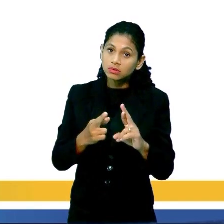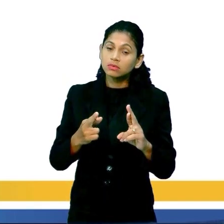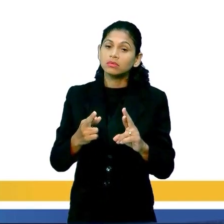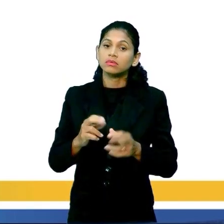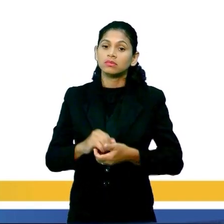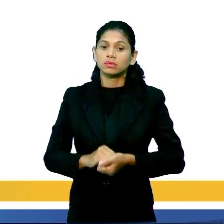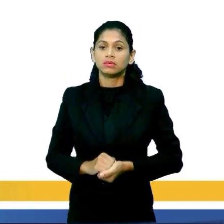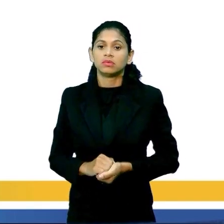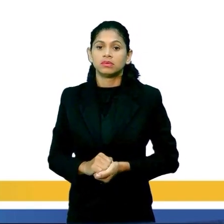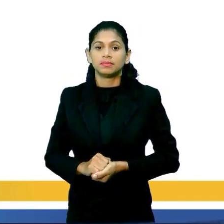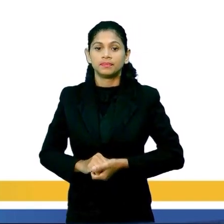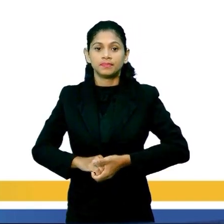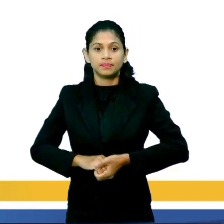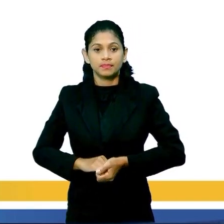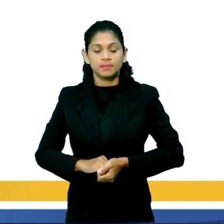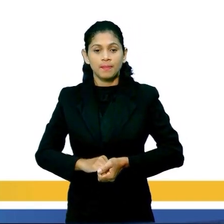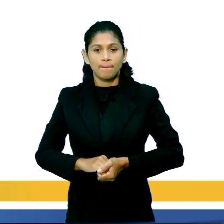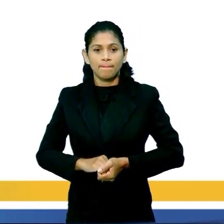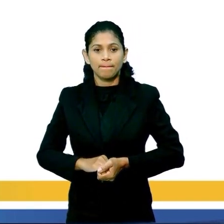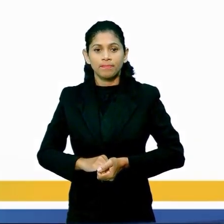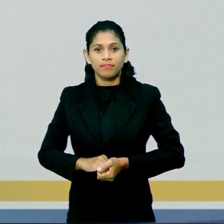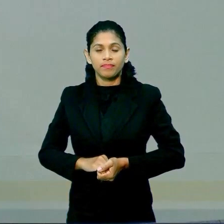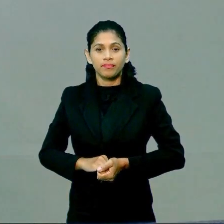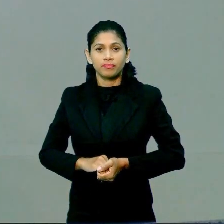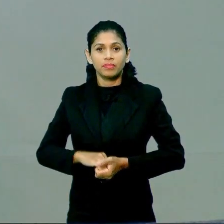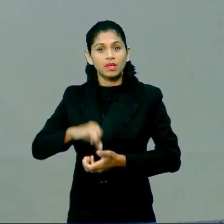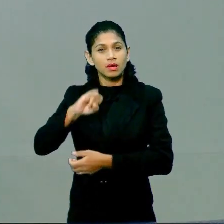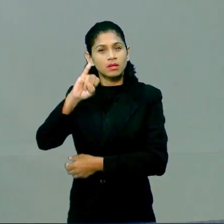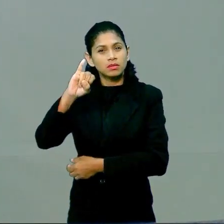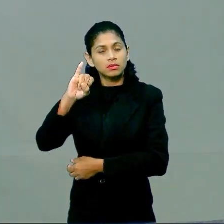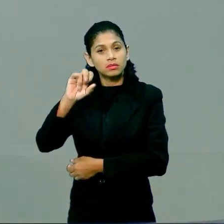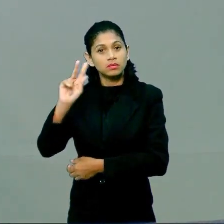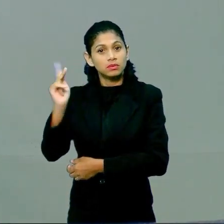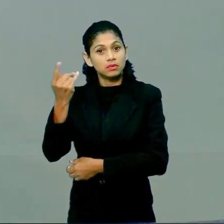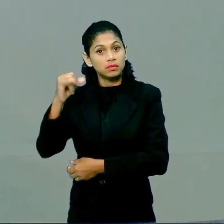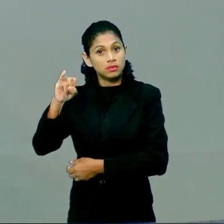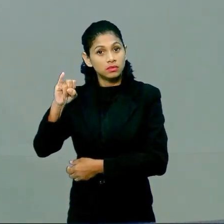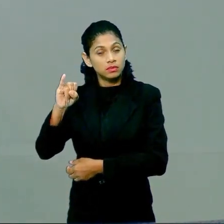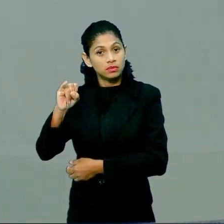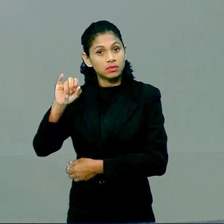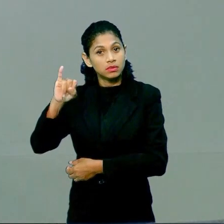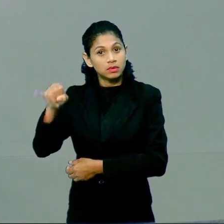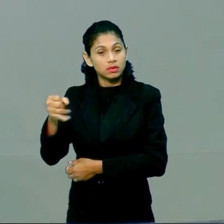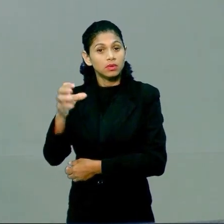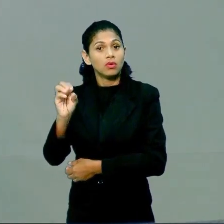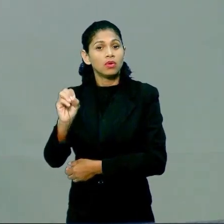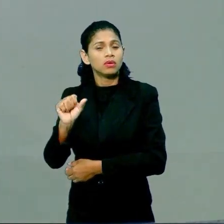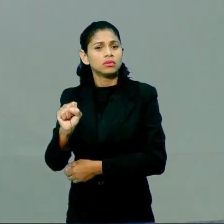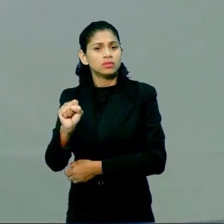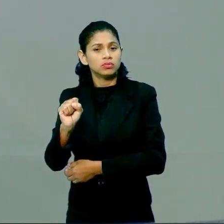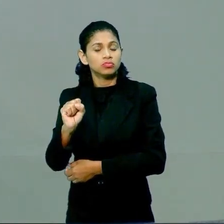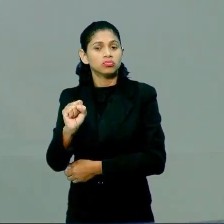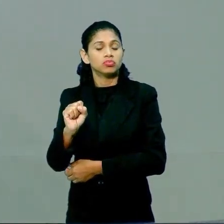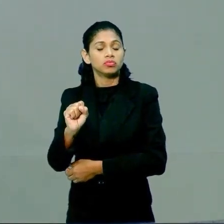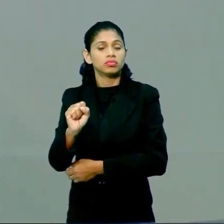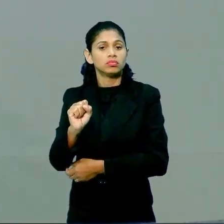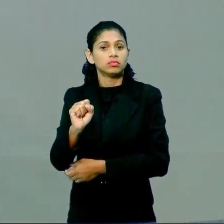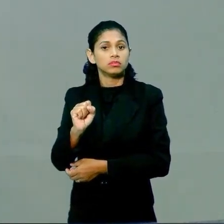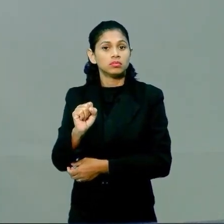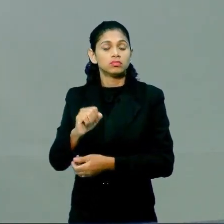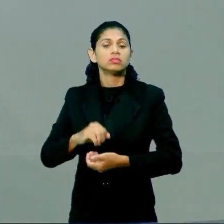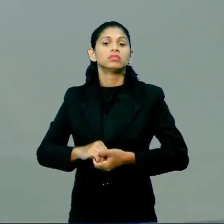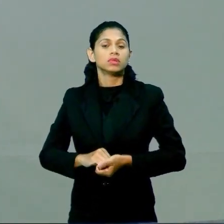no português iros né uma palavra fácil a gente usa eh direto aí na língua espanhola né irro